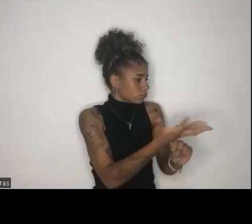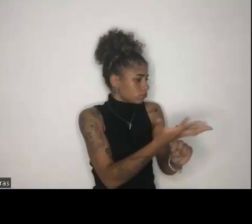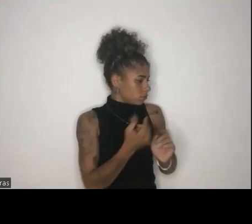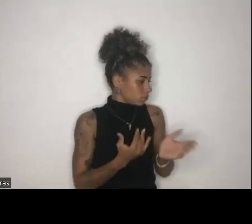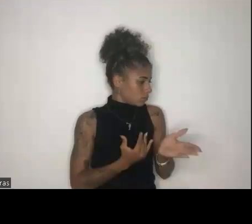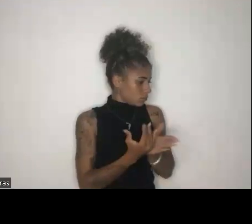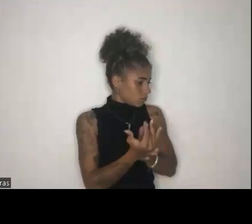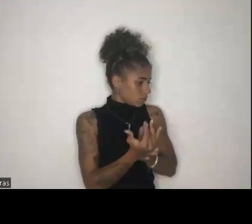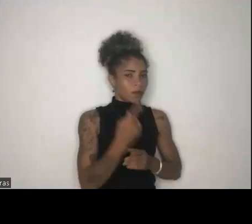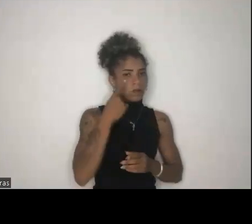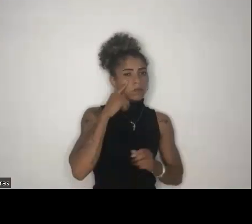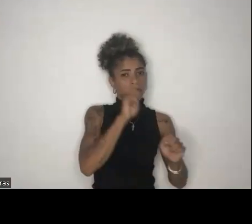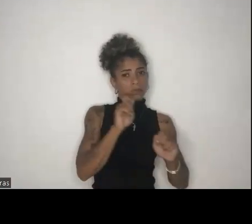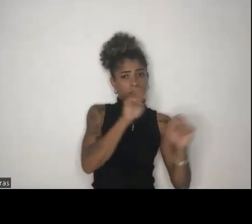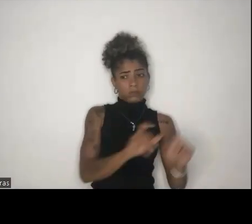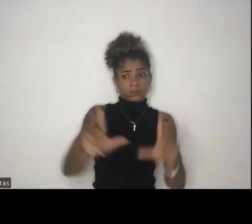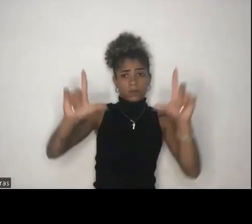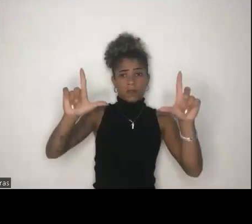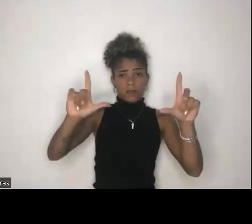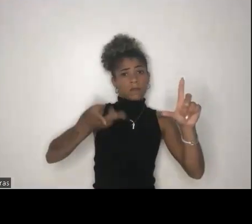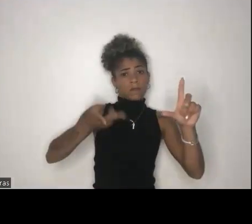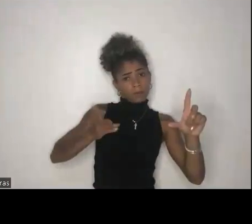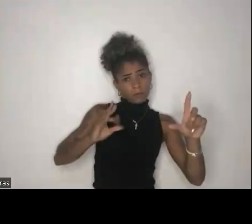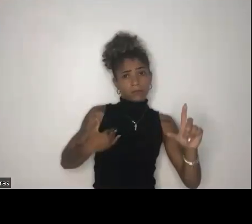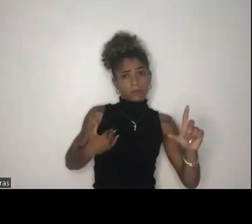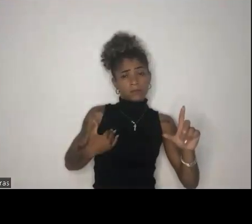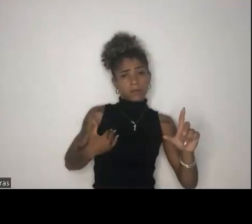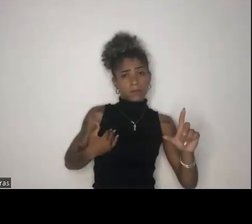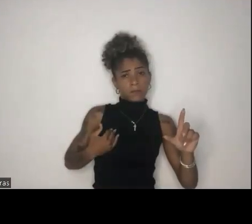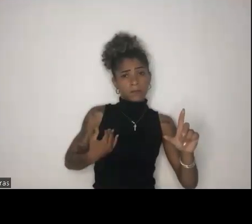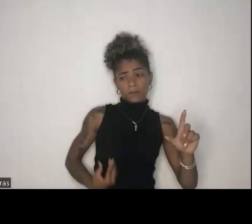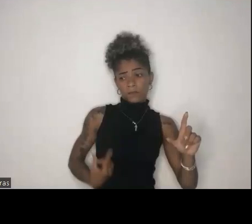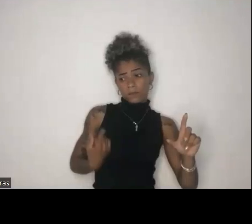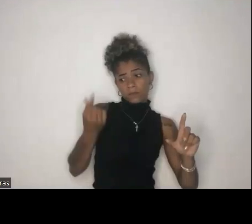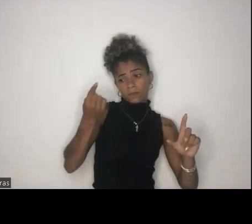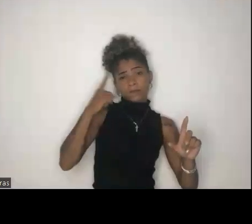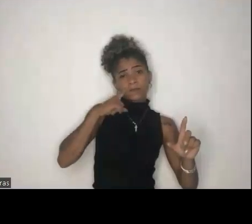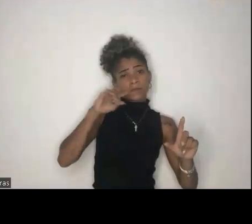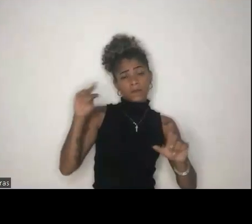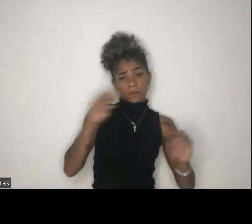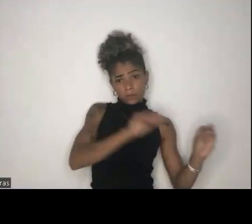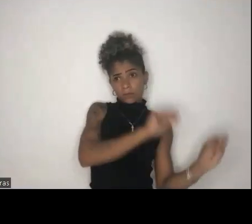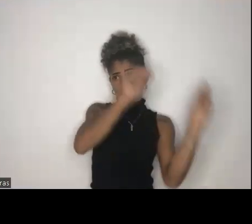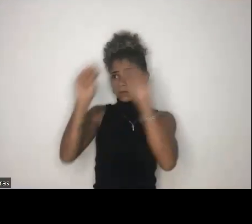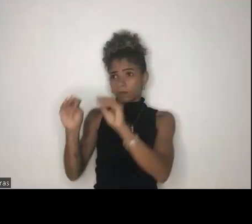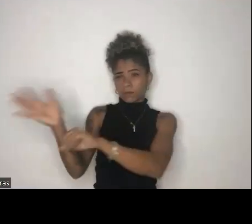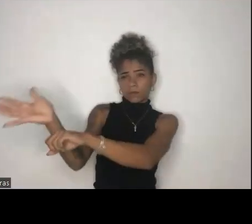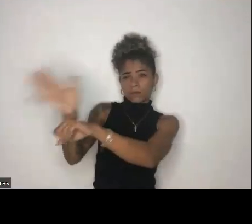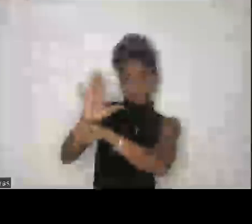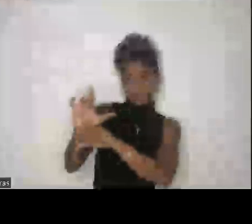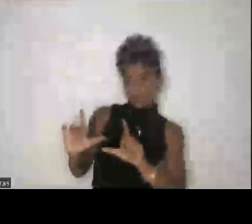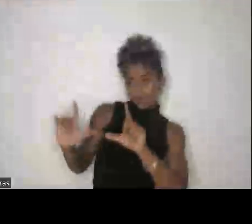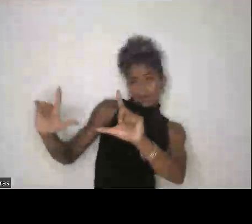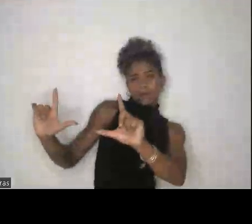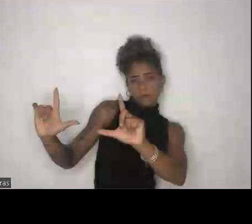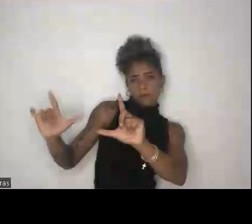com cenário porque eu precisava me manter eu eu fui muito para cenografia porque eu percebi que a minha o